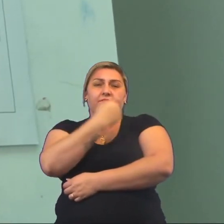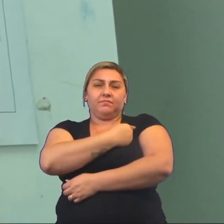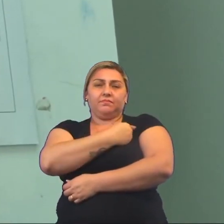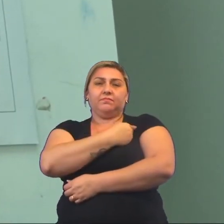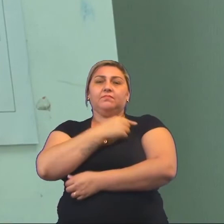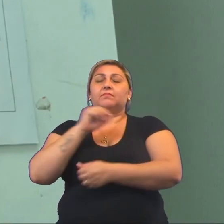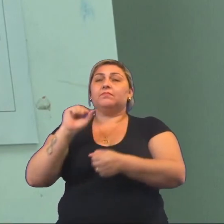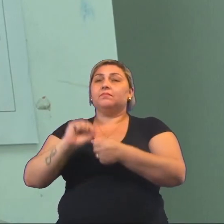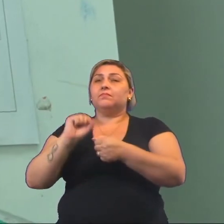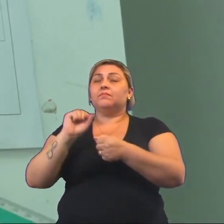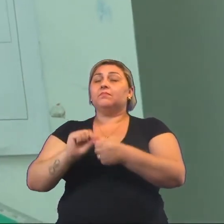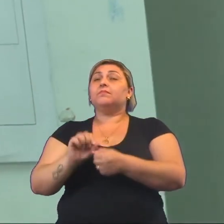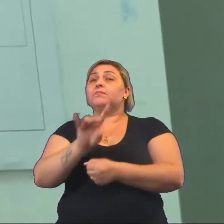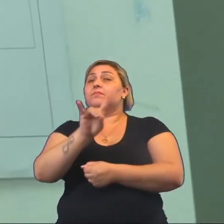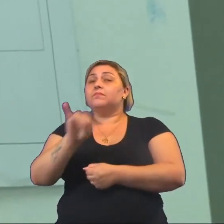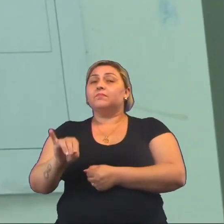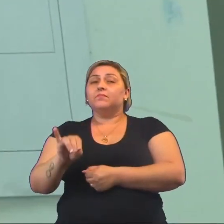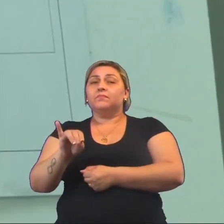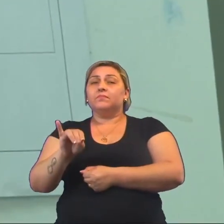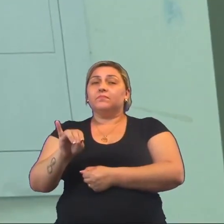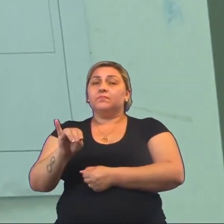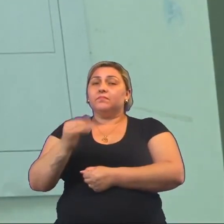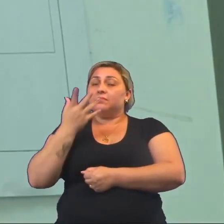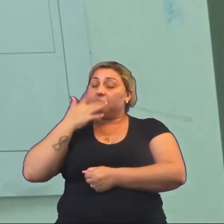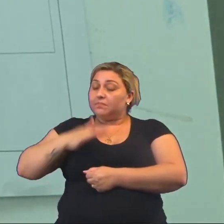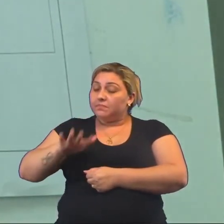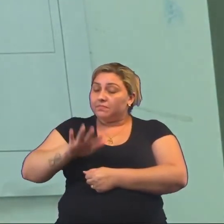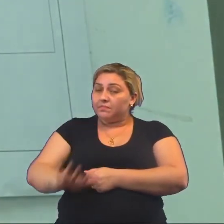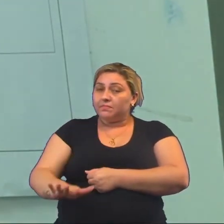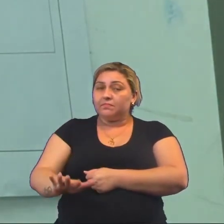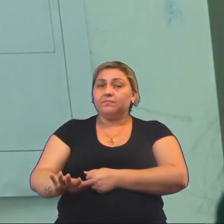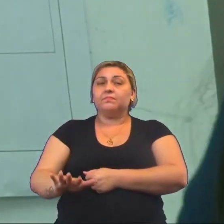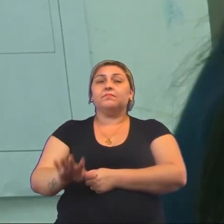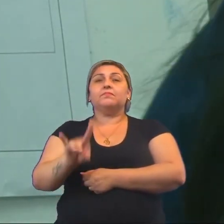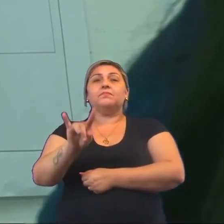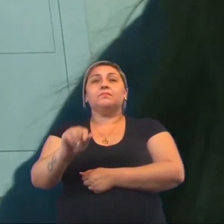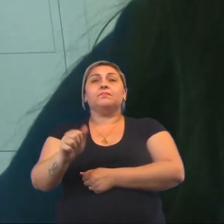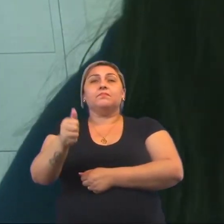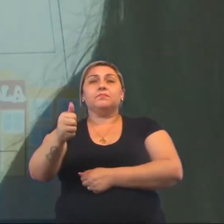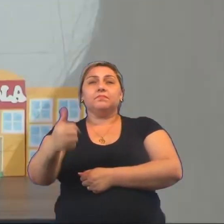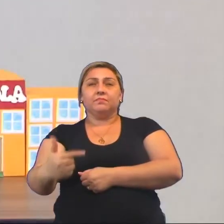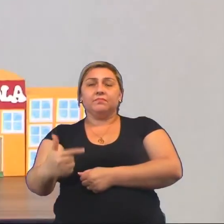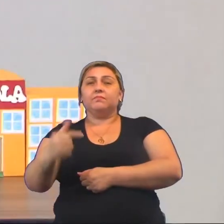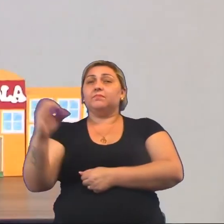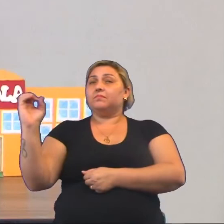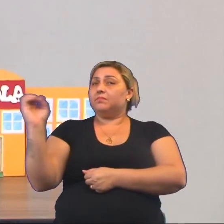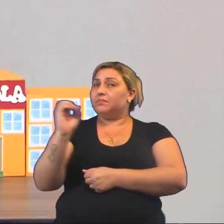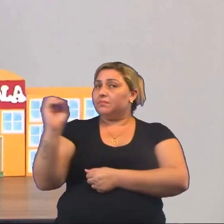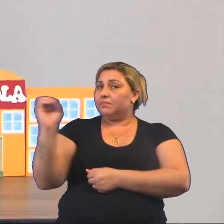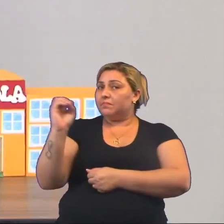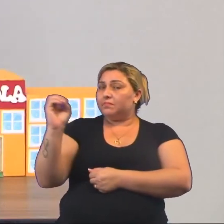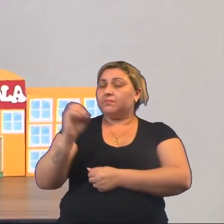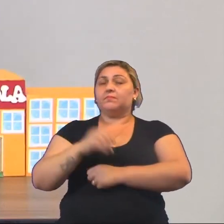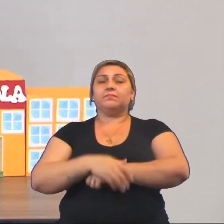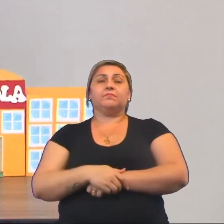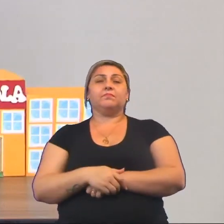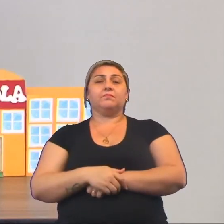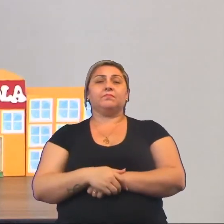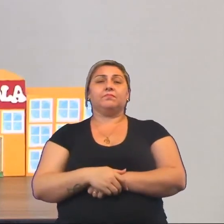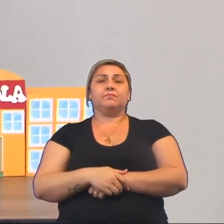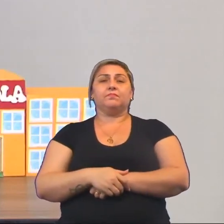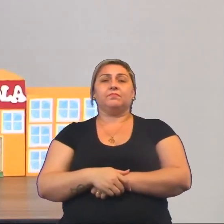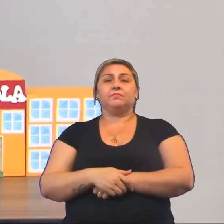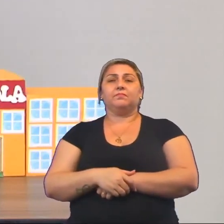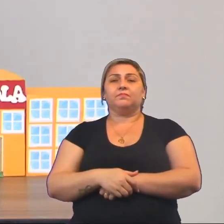Estávamos comemorando o Dia das Crianças este ano, no dia 12 de outubro. Isso mesmo, crianças. É